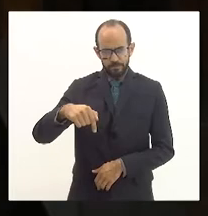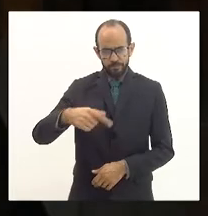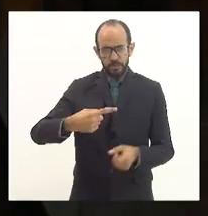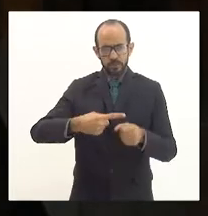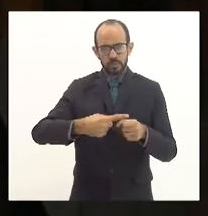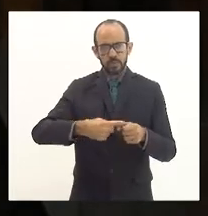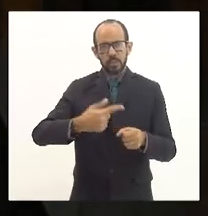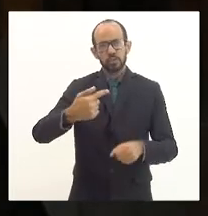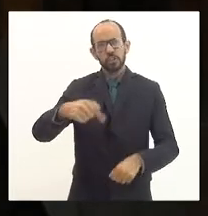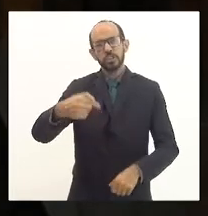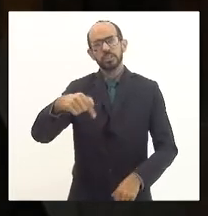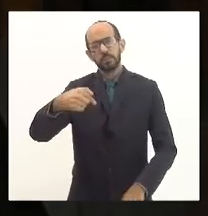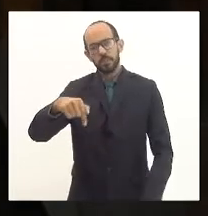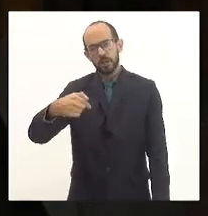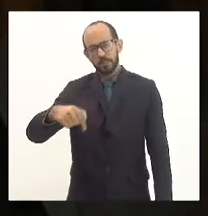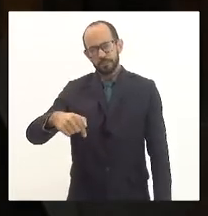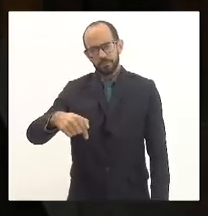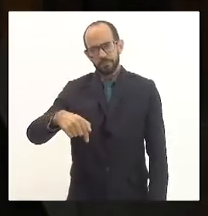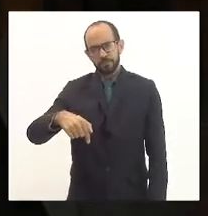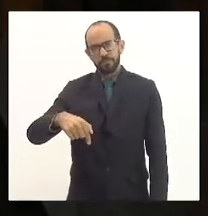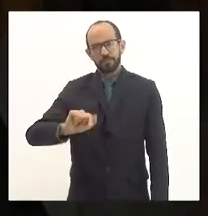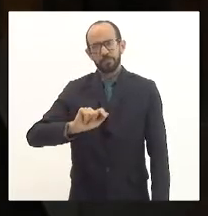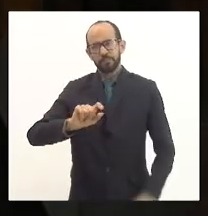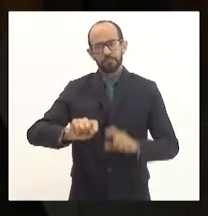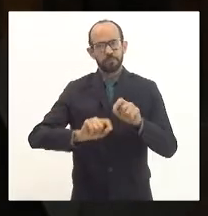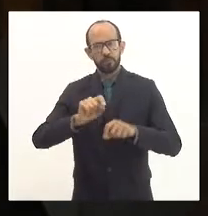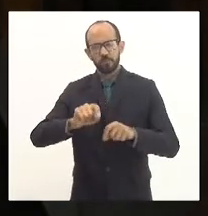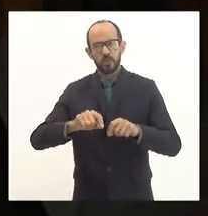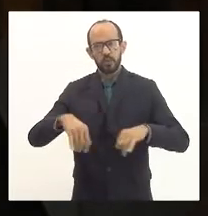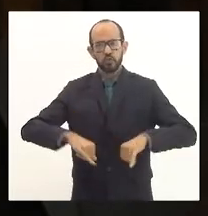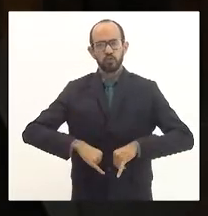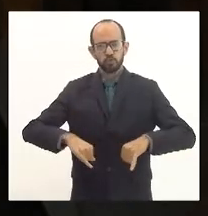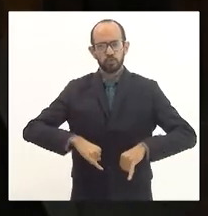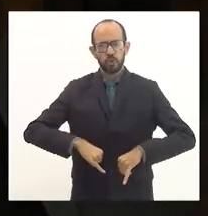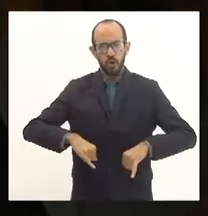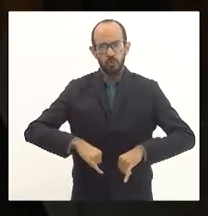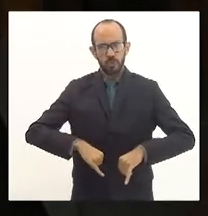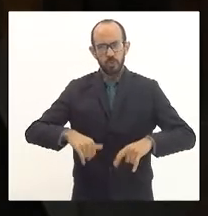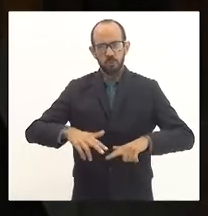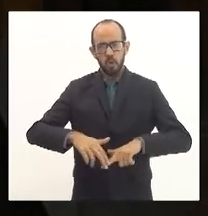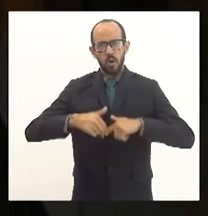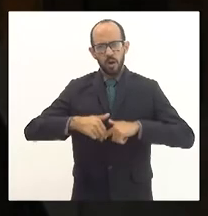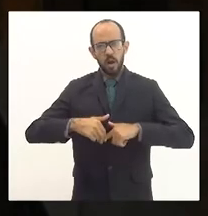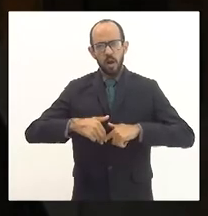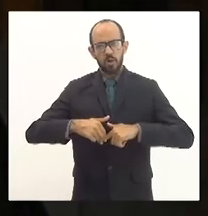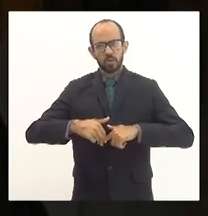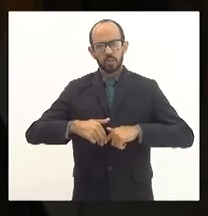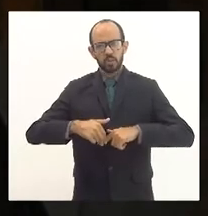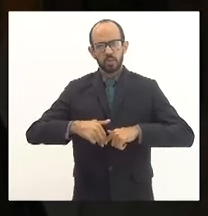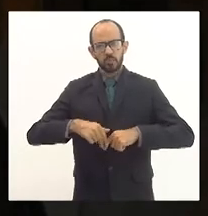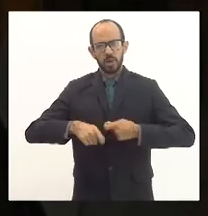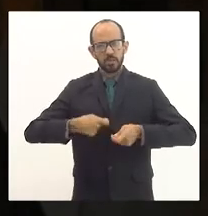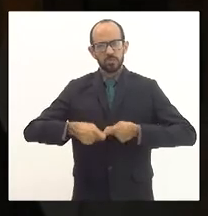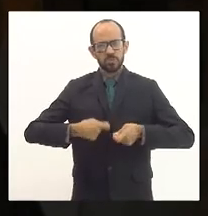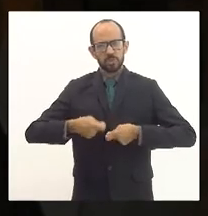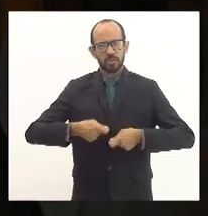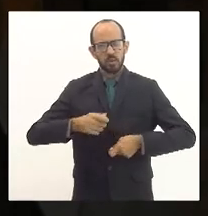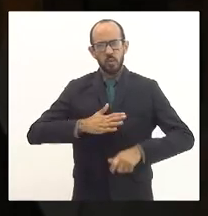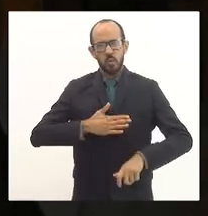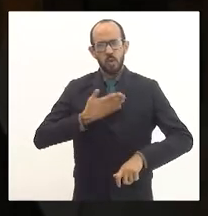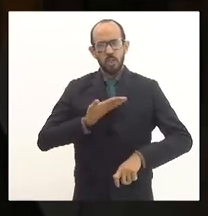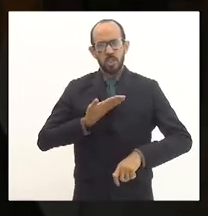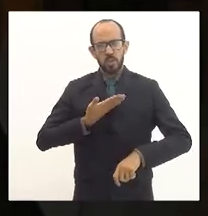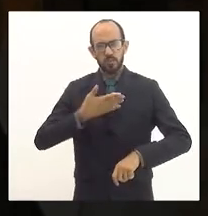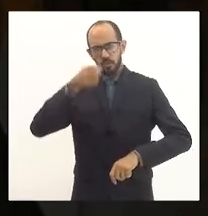em Quissamã cidade é essa aqui sofre com uma péssima gestão do atual